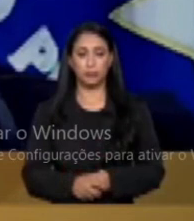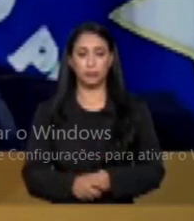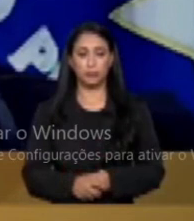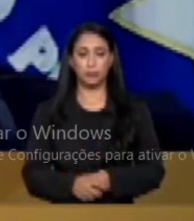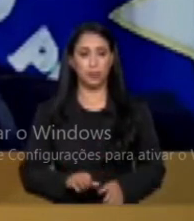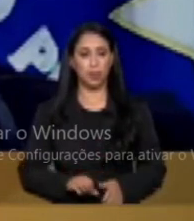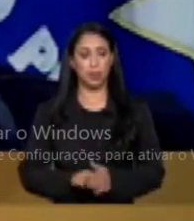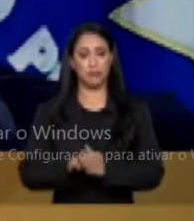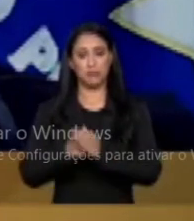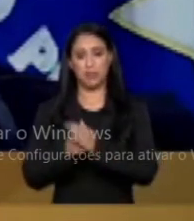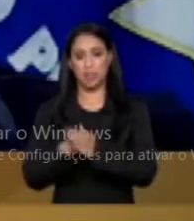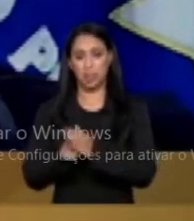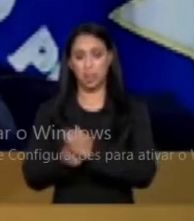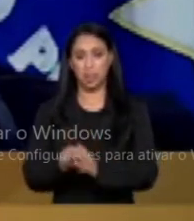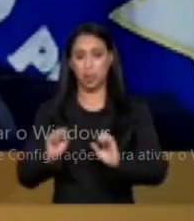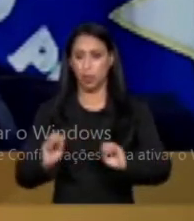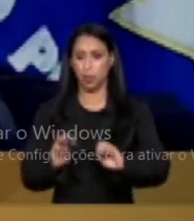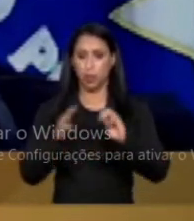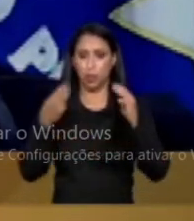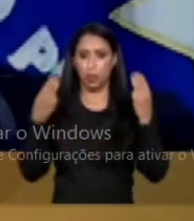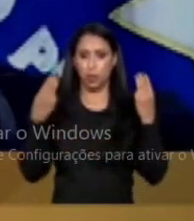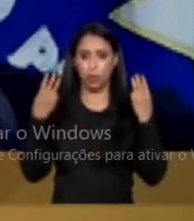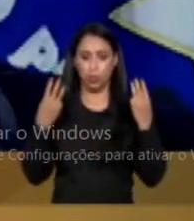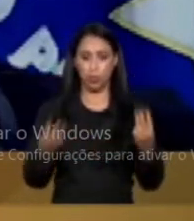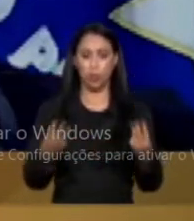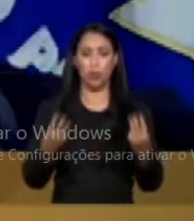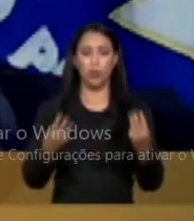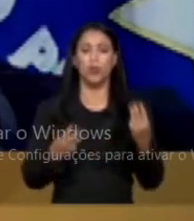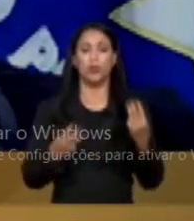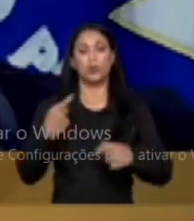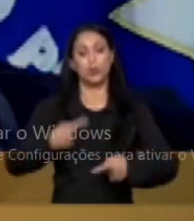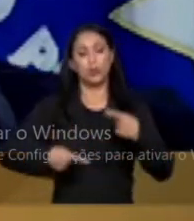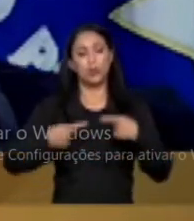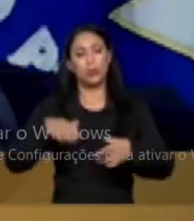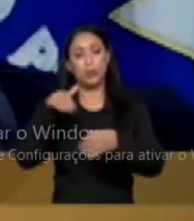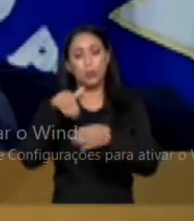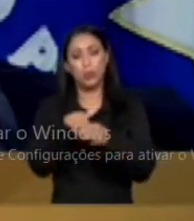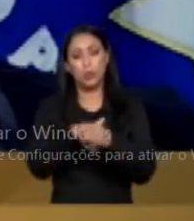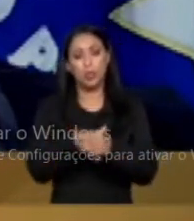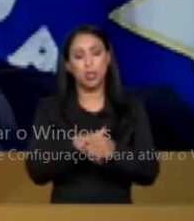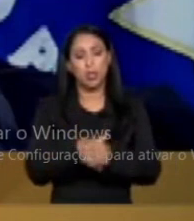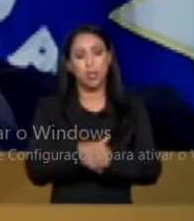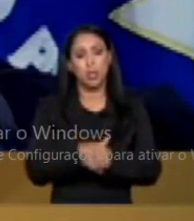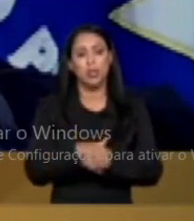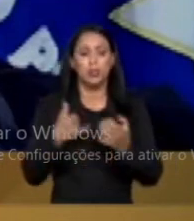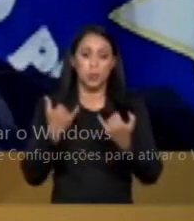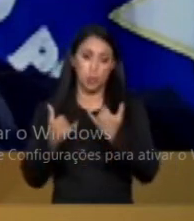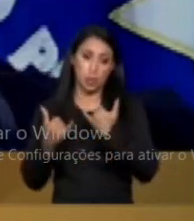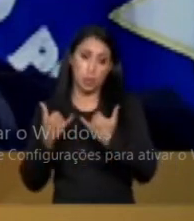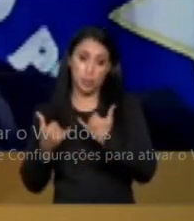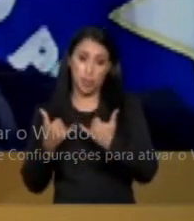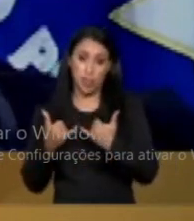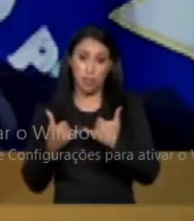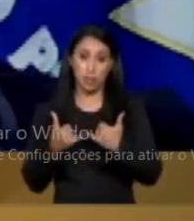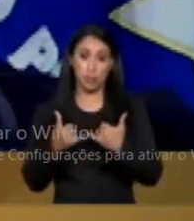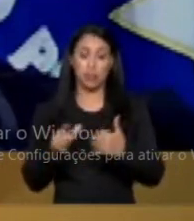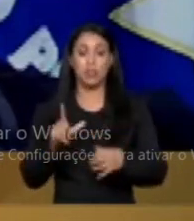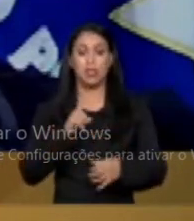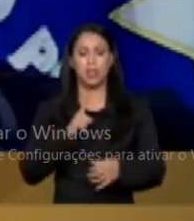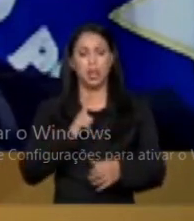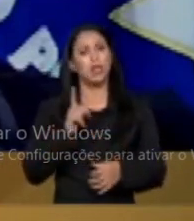dos showmícios e assemelhados e, com isso, busca preservar